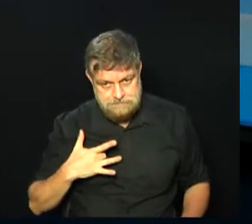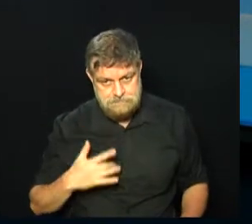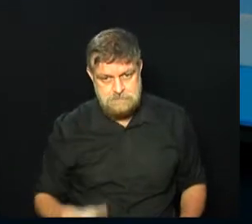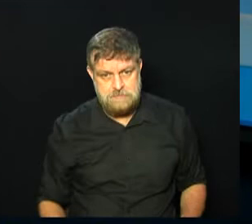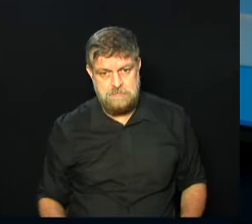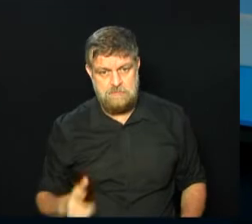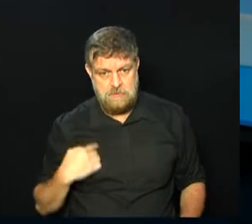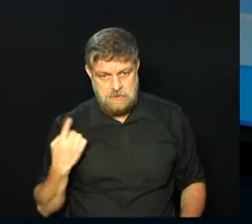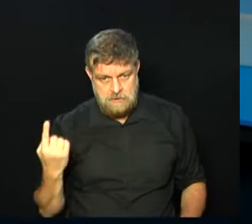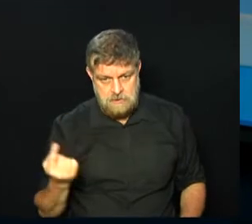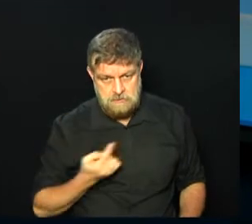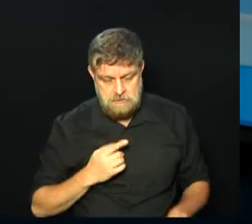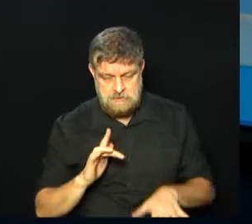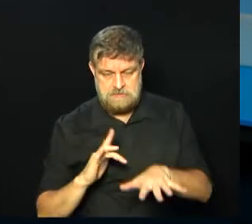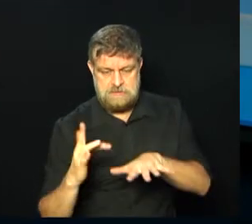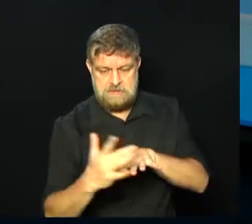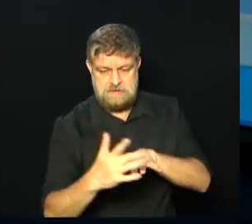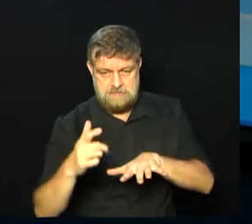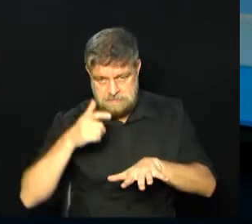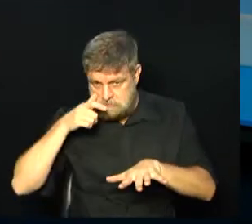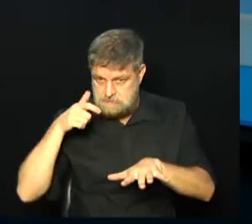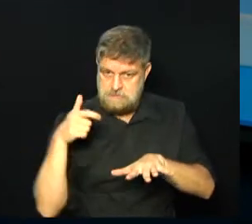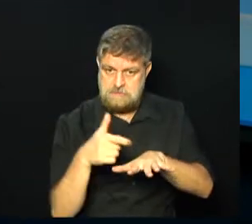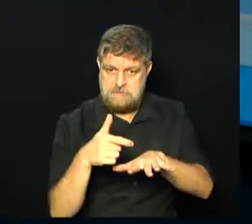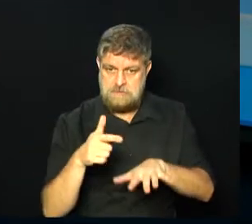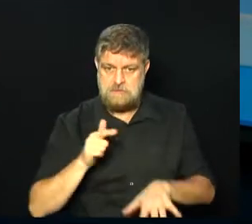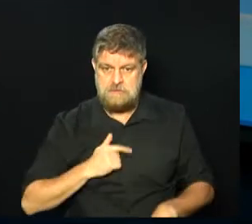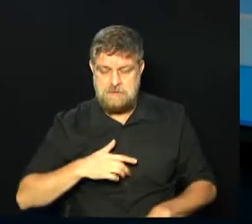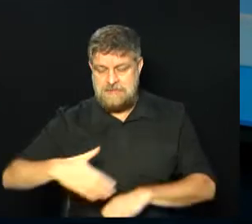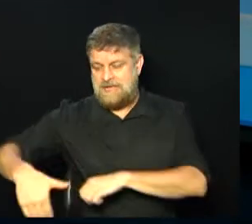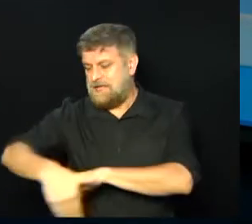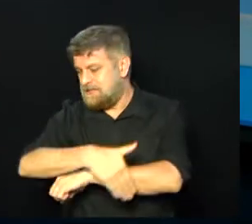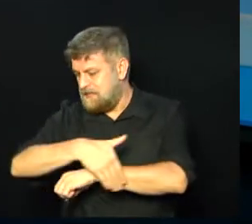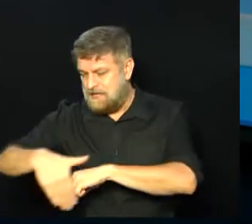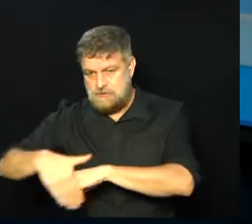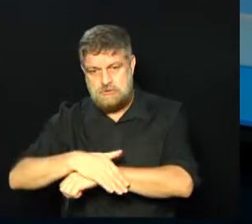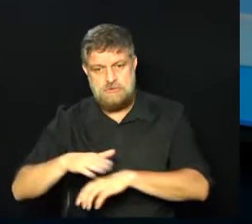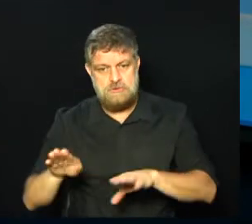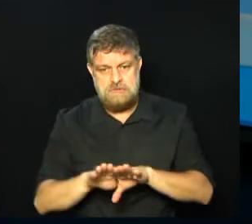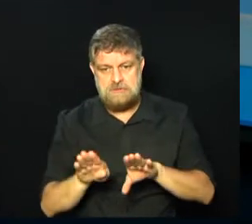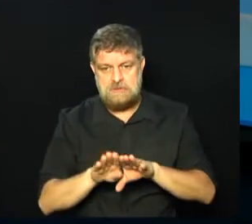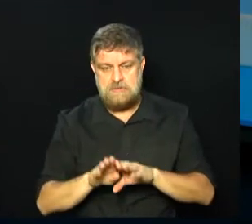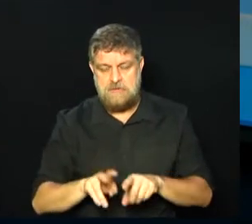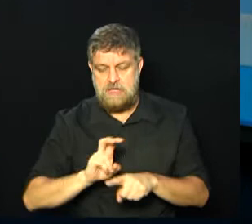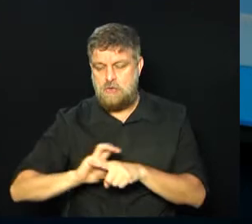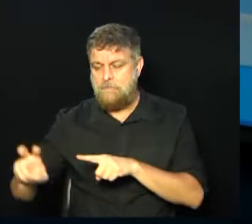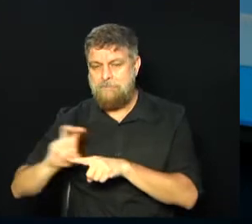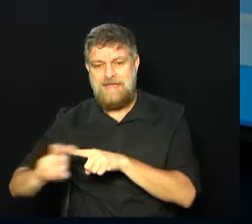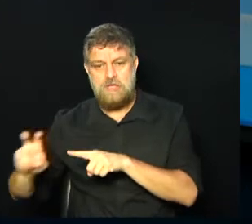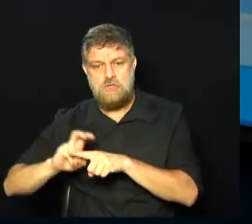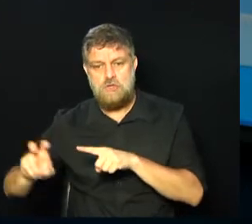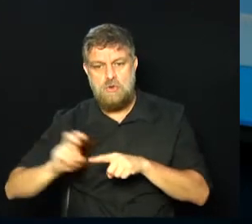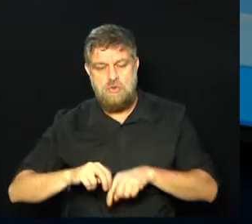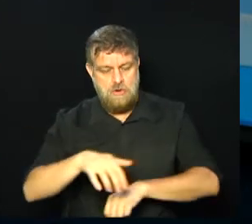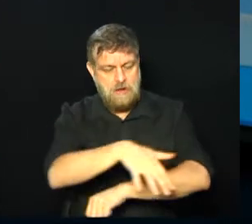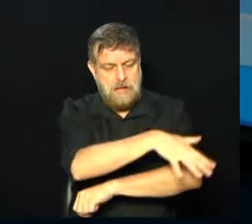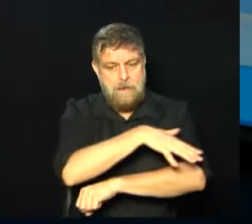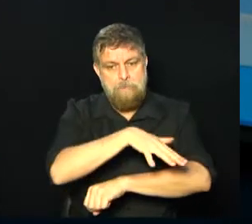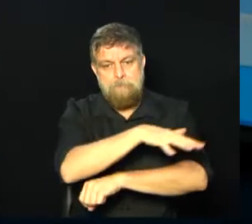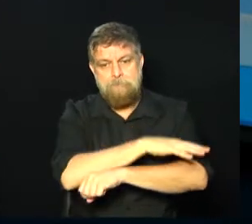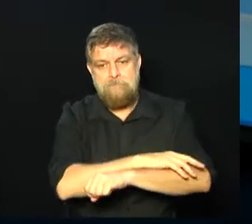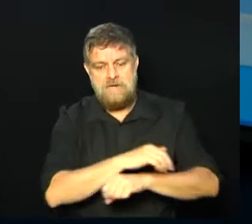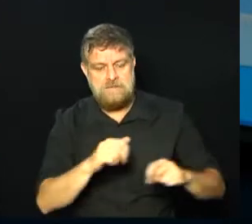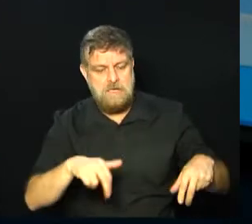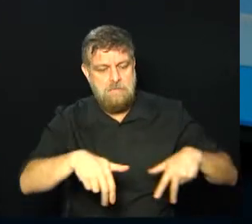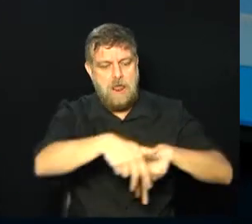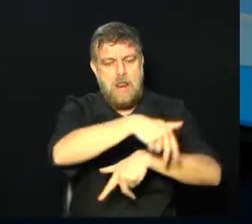Estamos nas mídias sociais, estamos nas ruas, nas estações de metrô, nas praças públicas